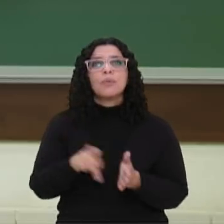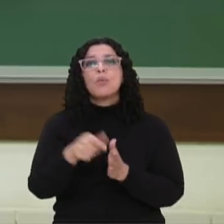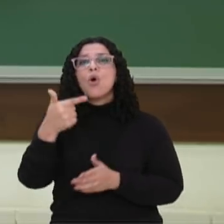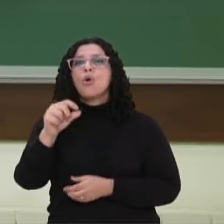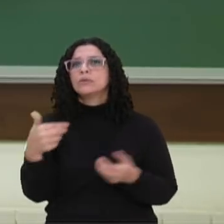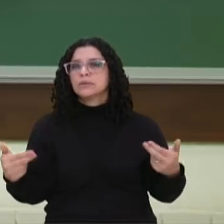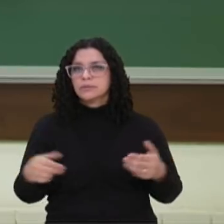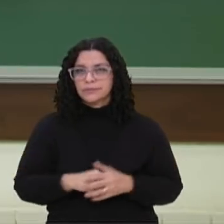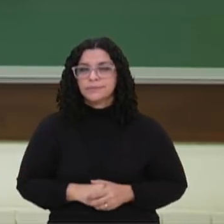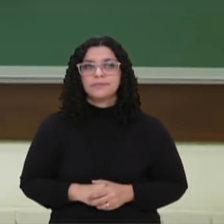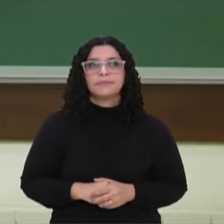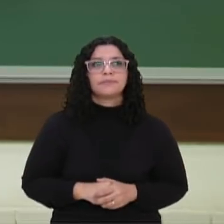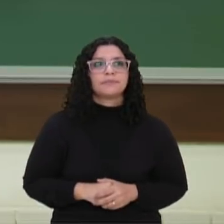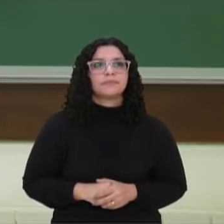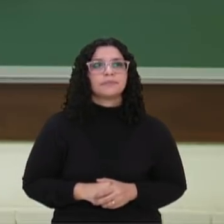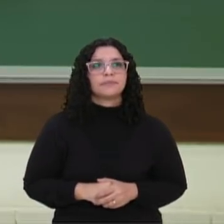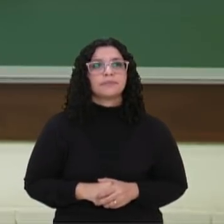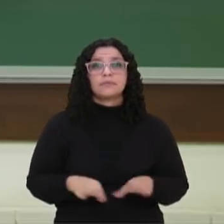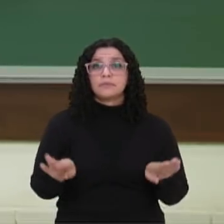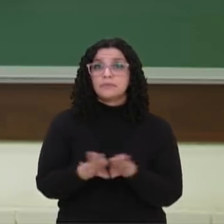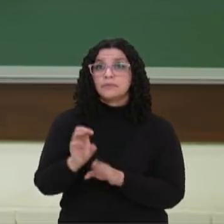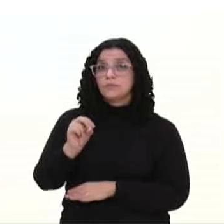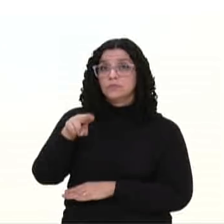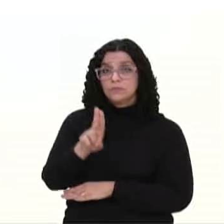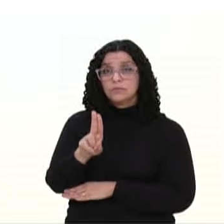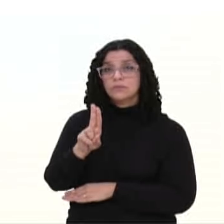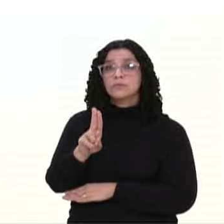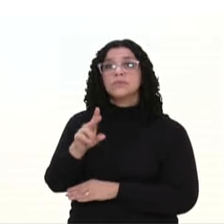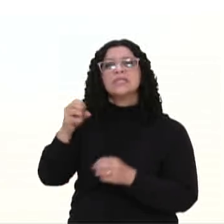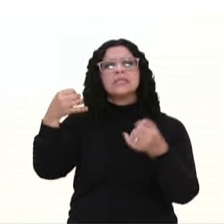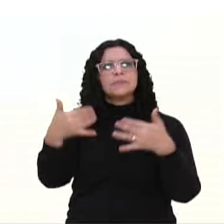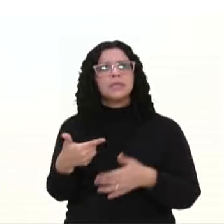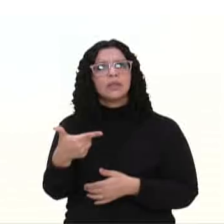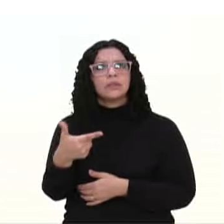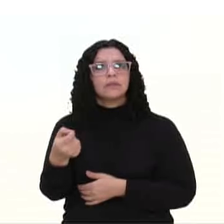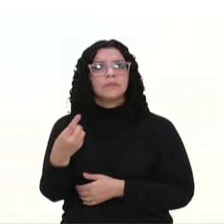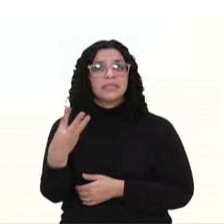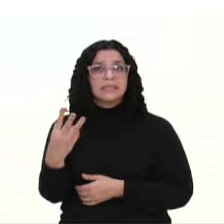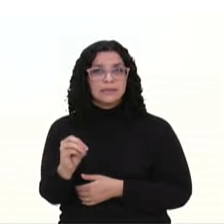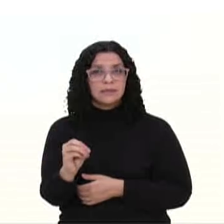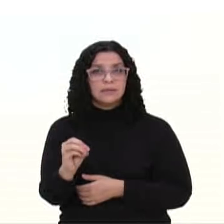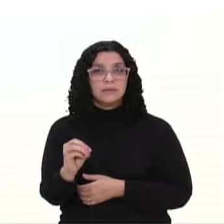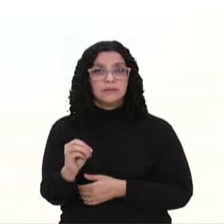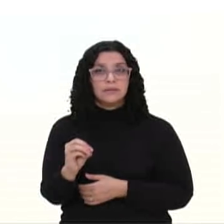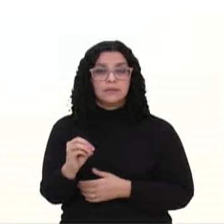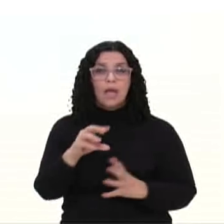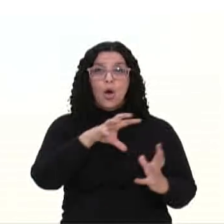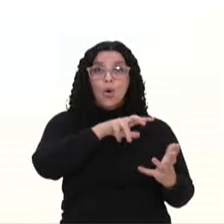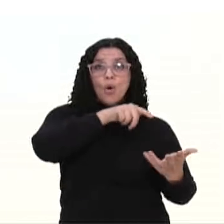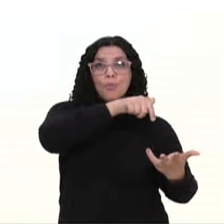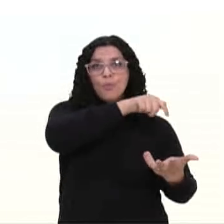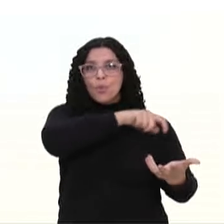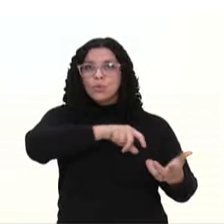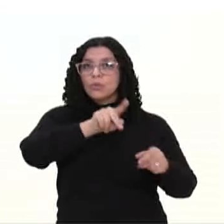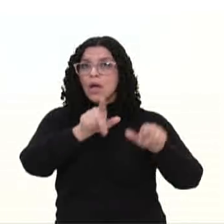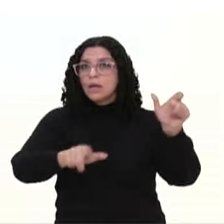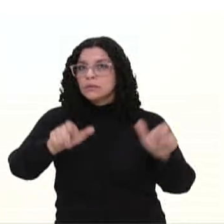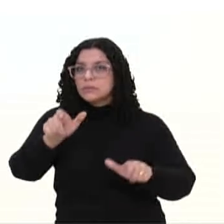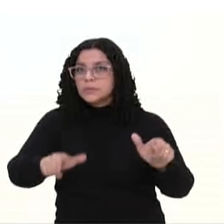outras doenças. Segundo a ONU, em 2030, a população